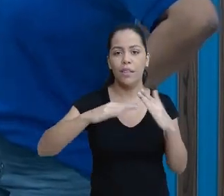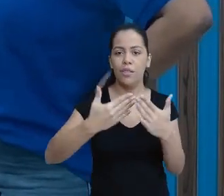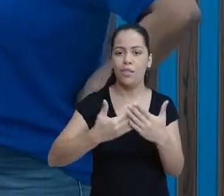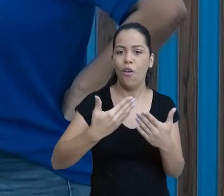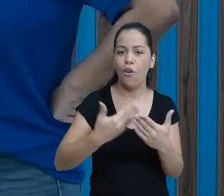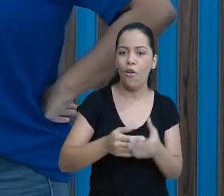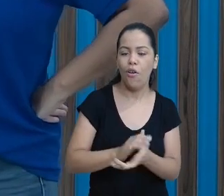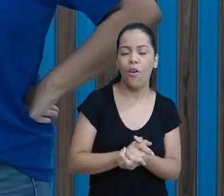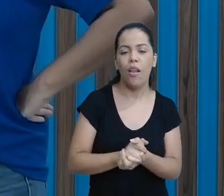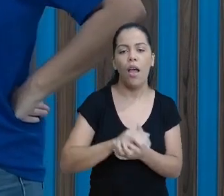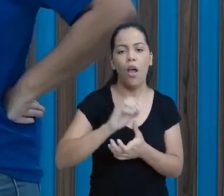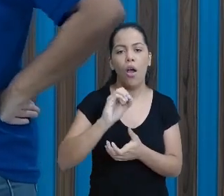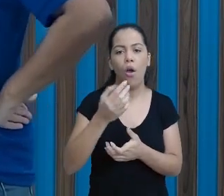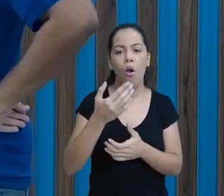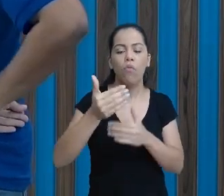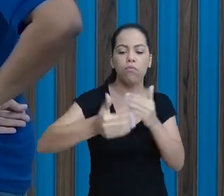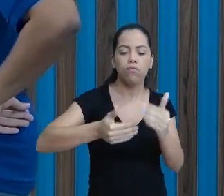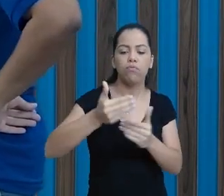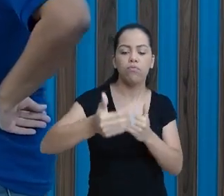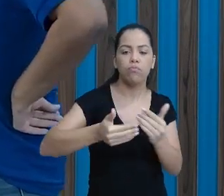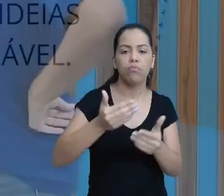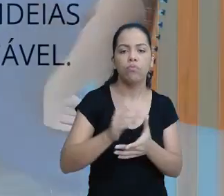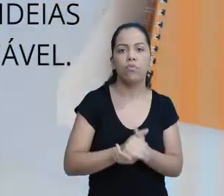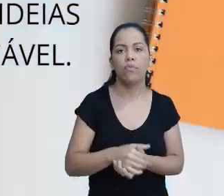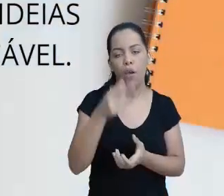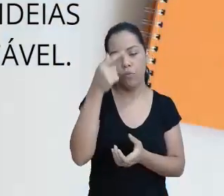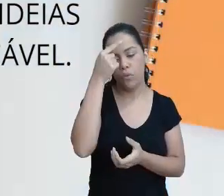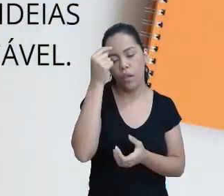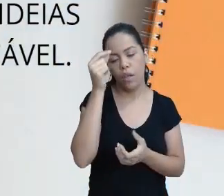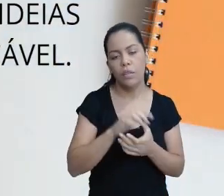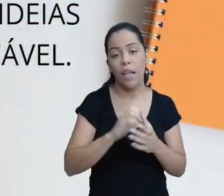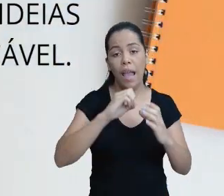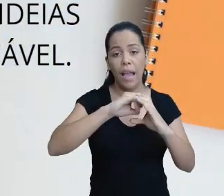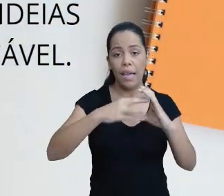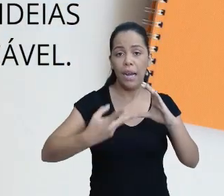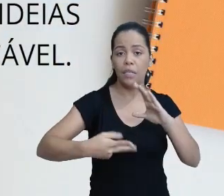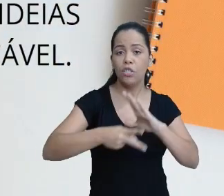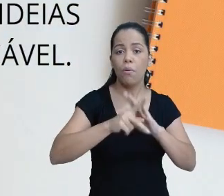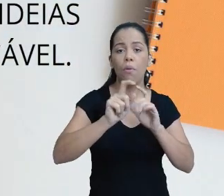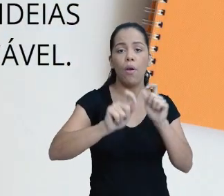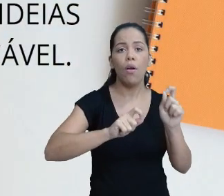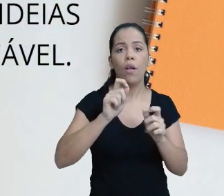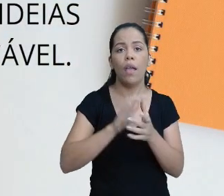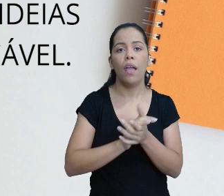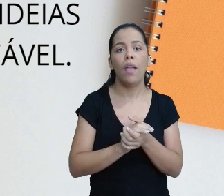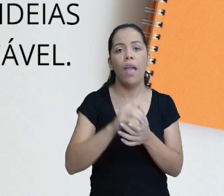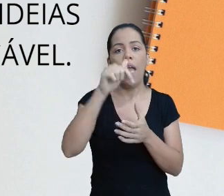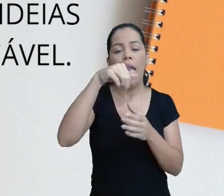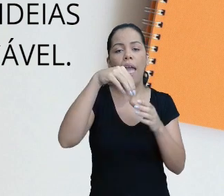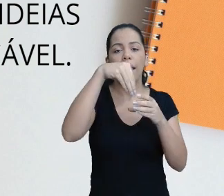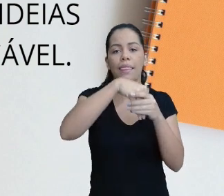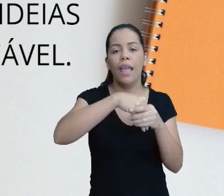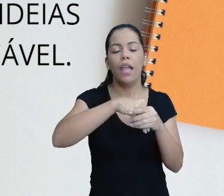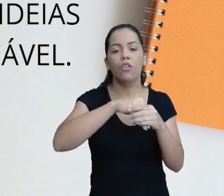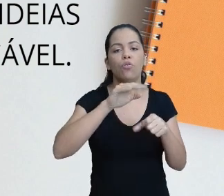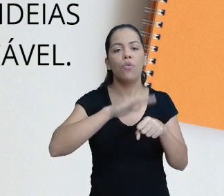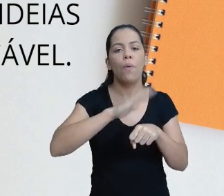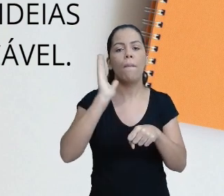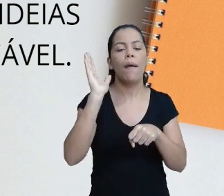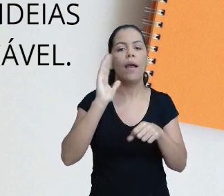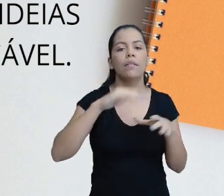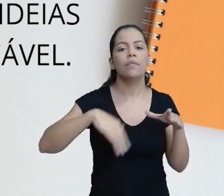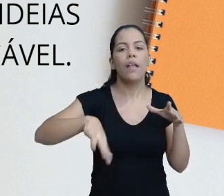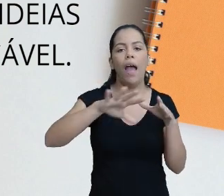Então, com as características, né? Por ser acadêmica, deve-se ter um particular cuidado